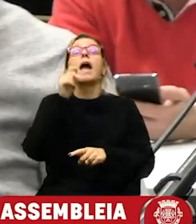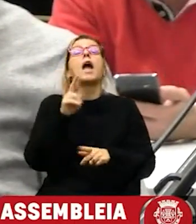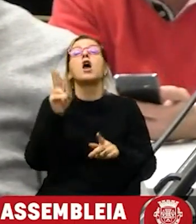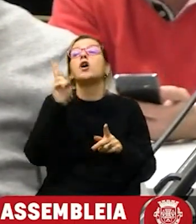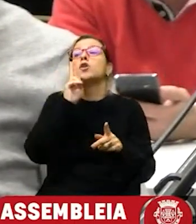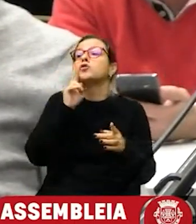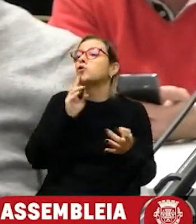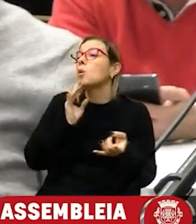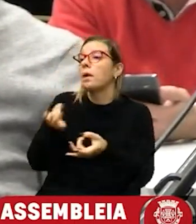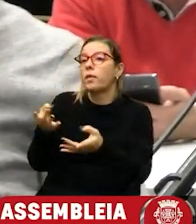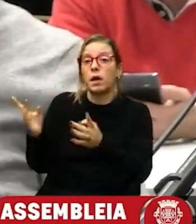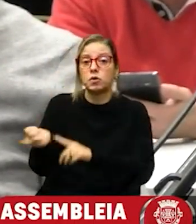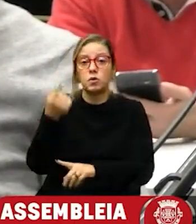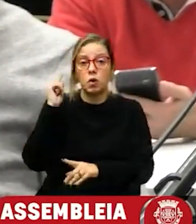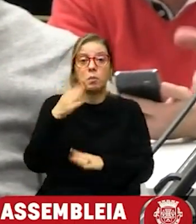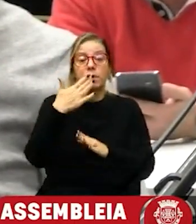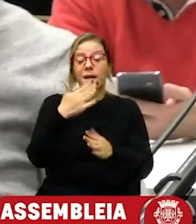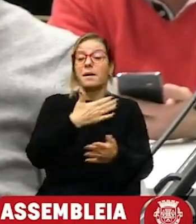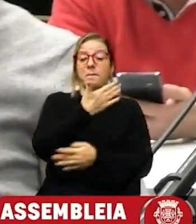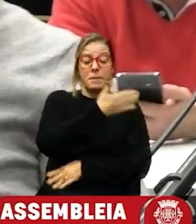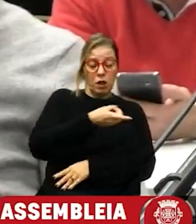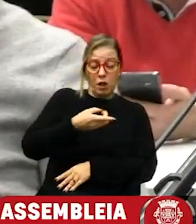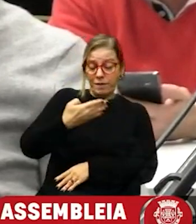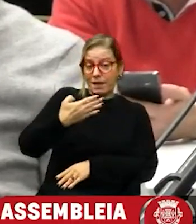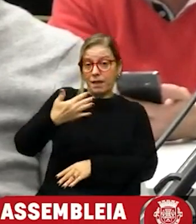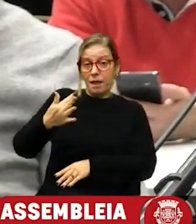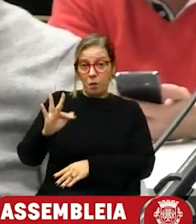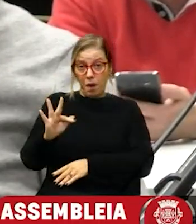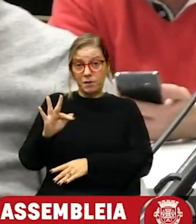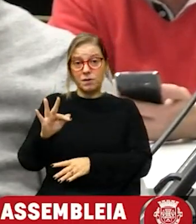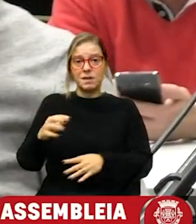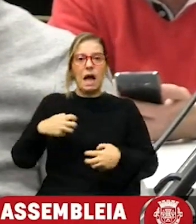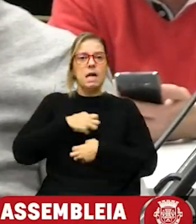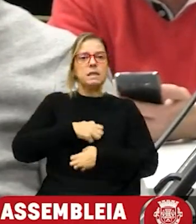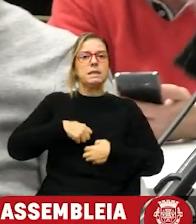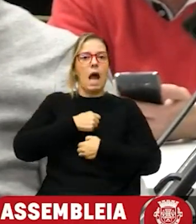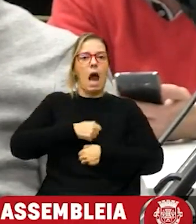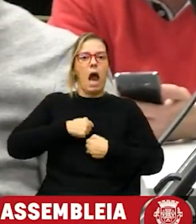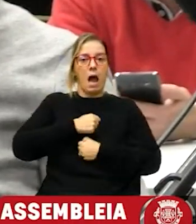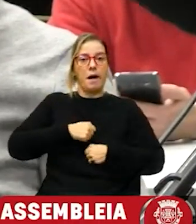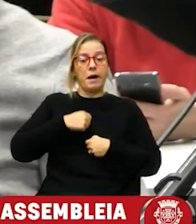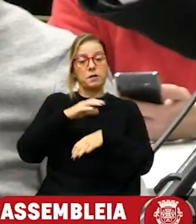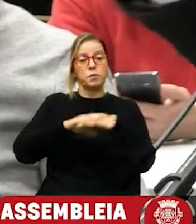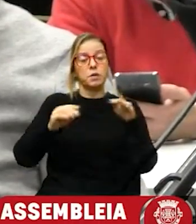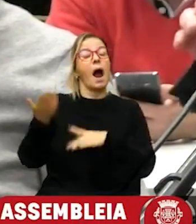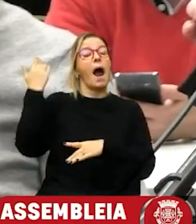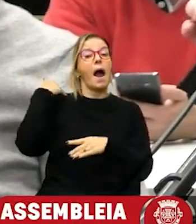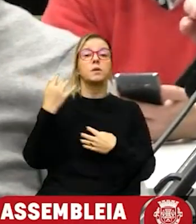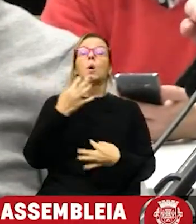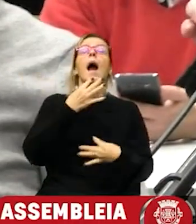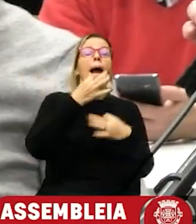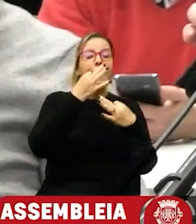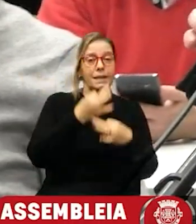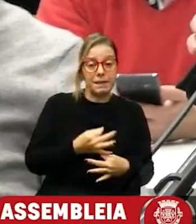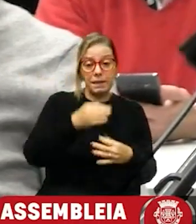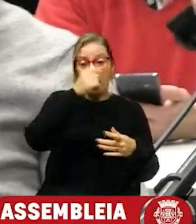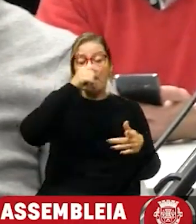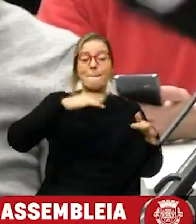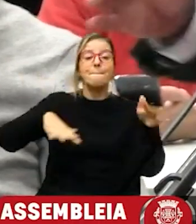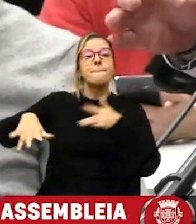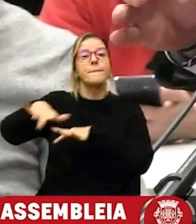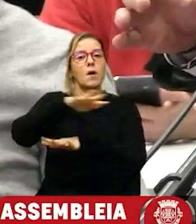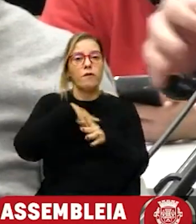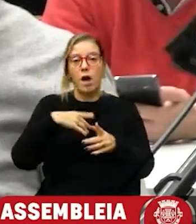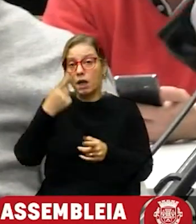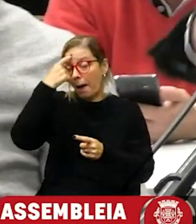os senhores desde 1974 vivem zangados com o povo porque os senhores acreditavam que o povo era